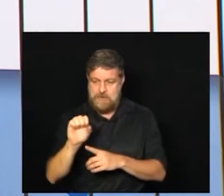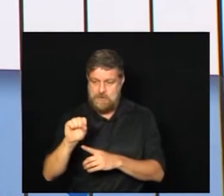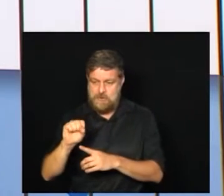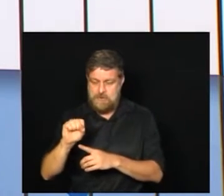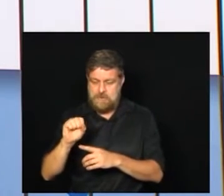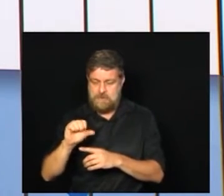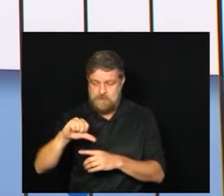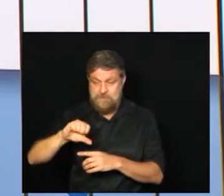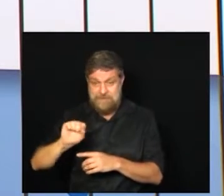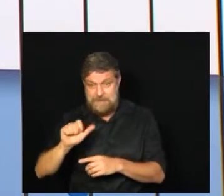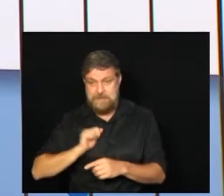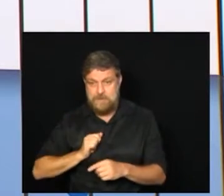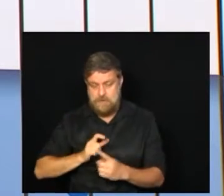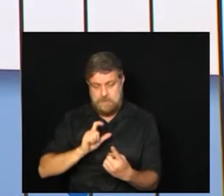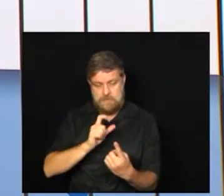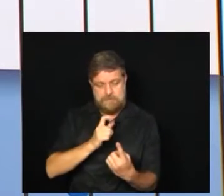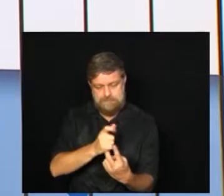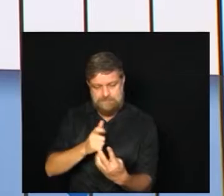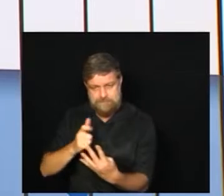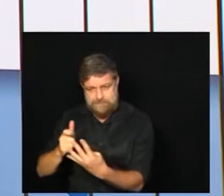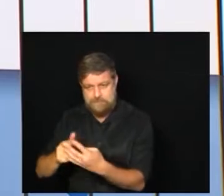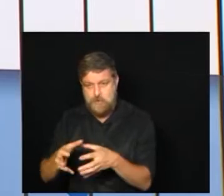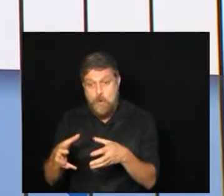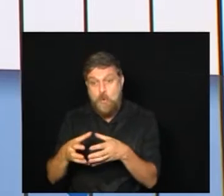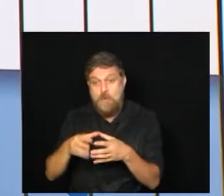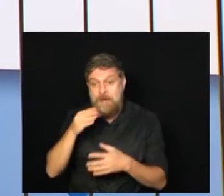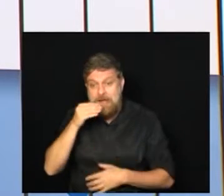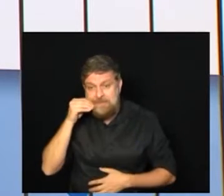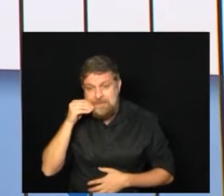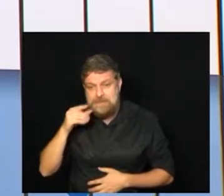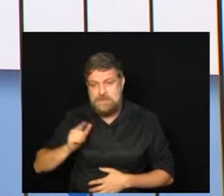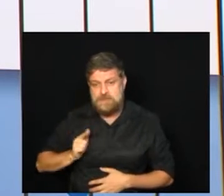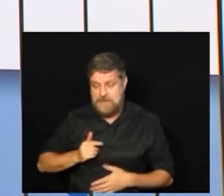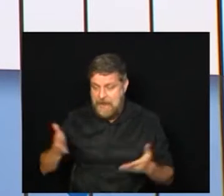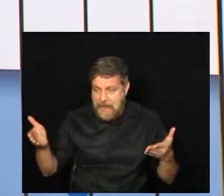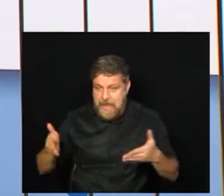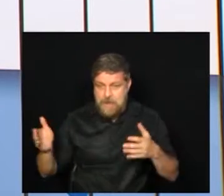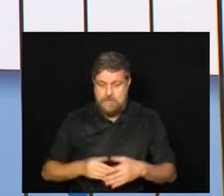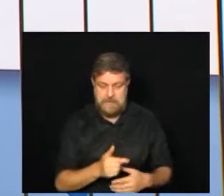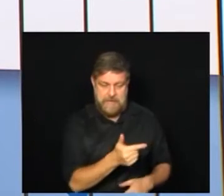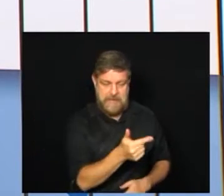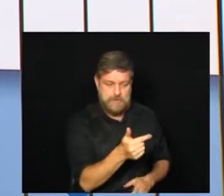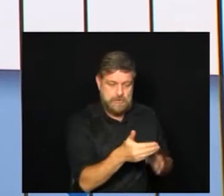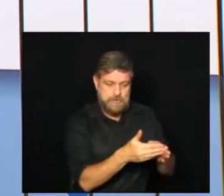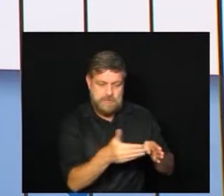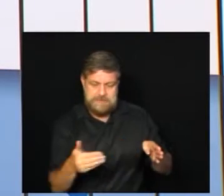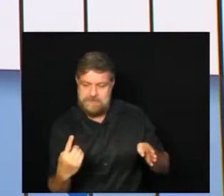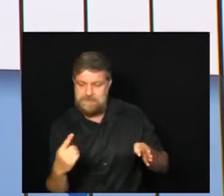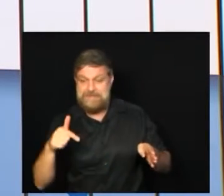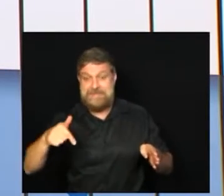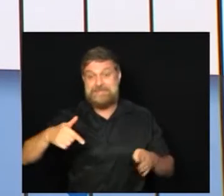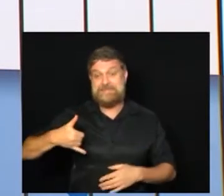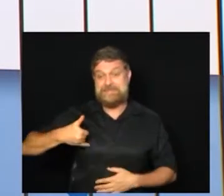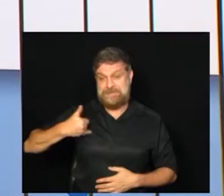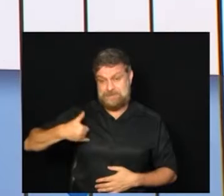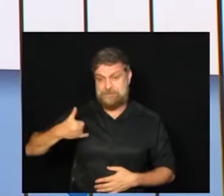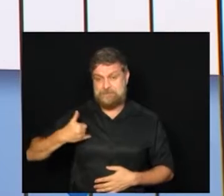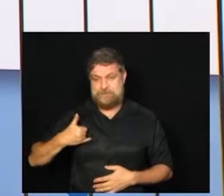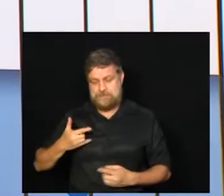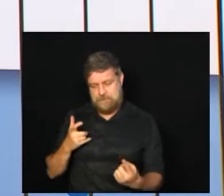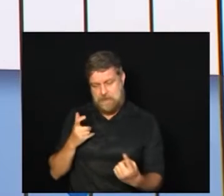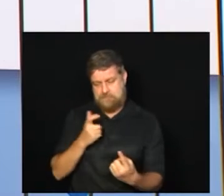disponíveis para esse novo público. Então a gente estava com 15, 16 e 17, agora entra a turma de 12, 13 e